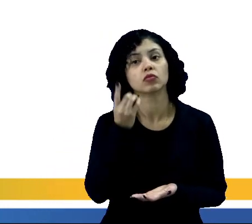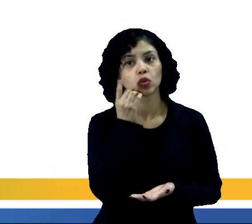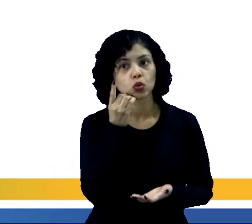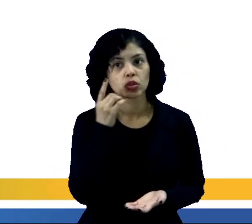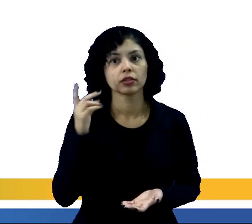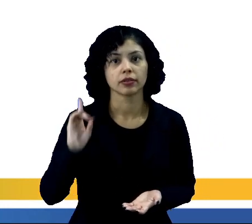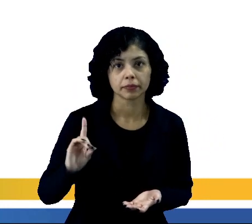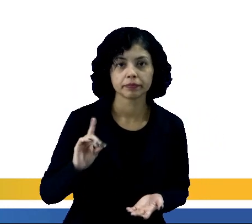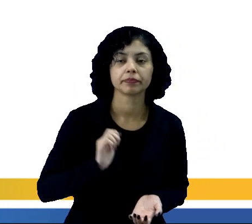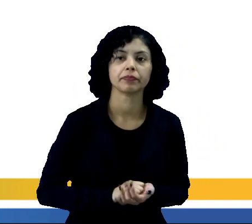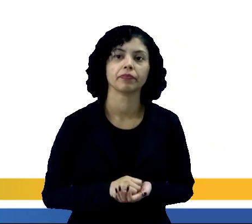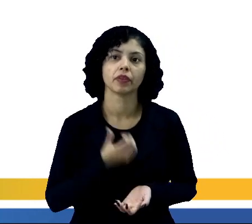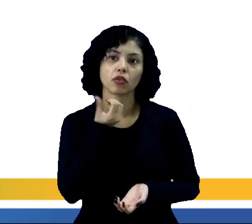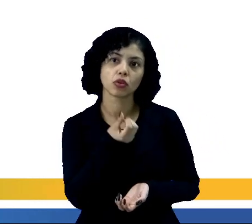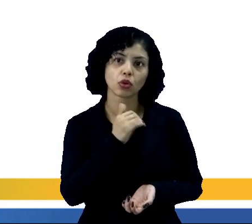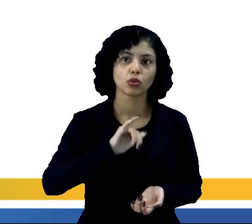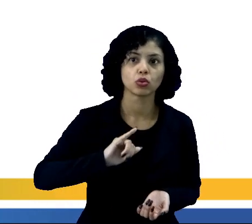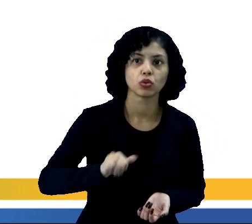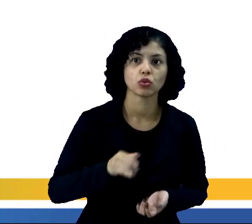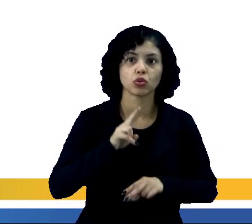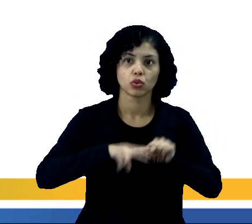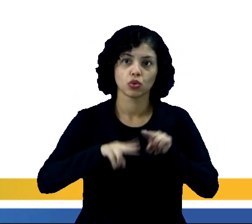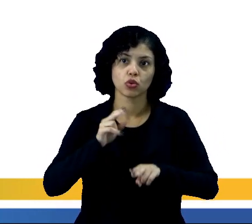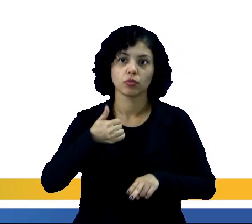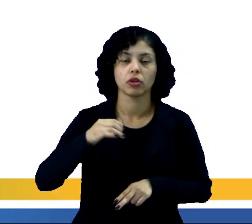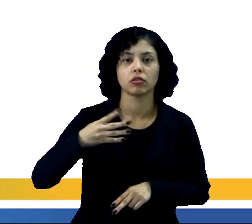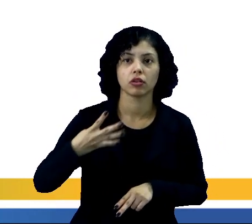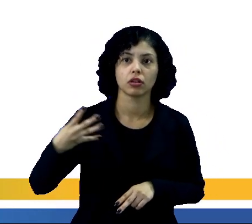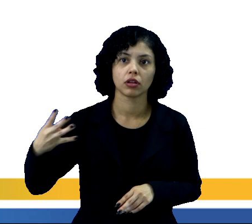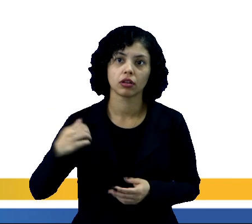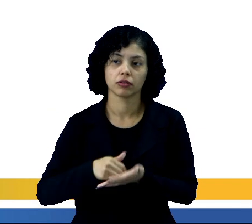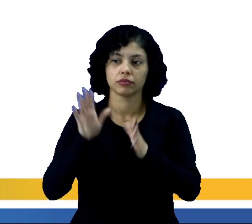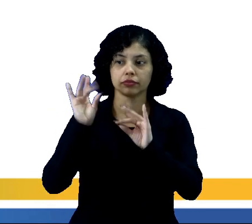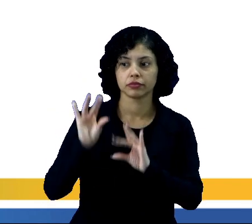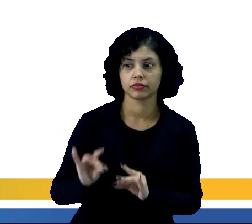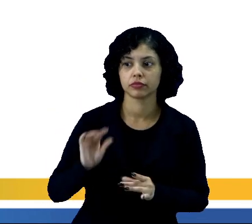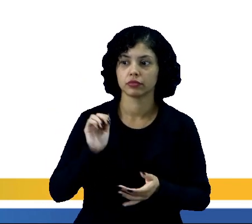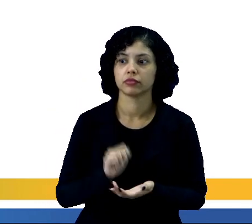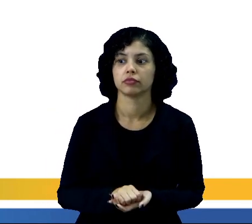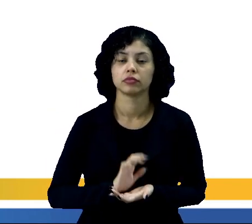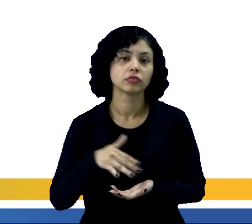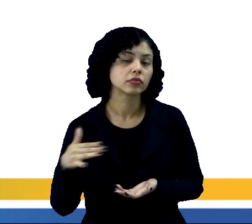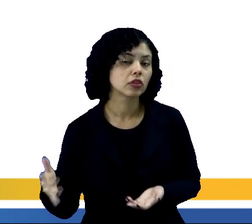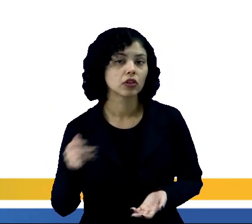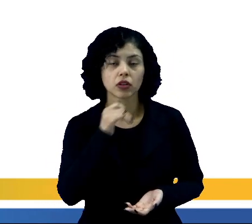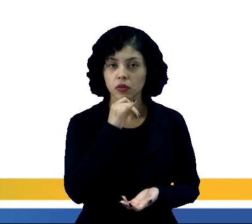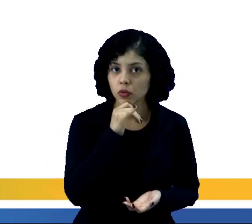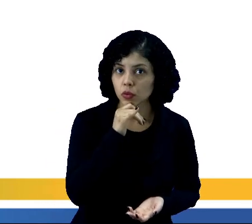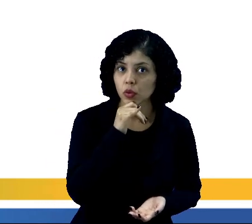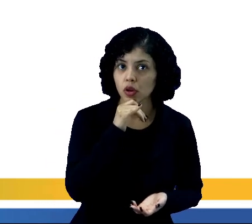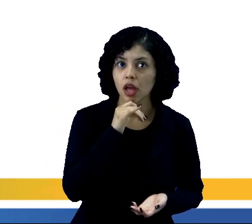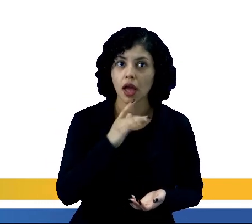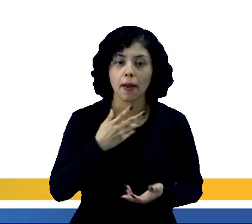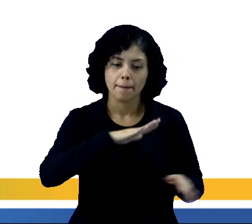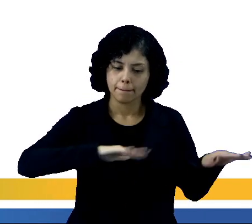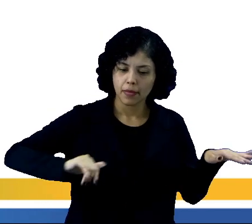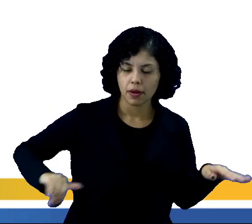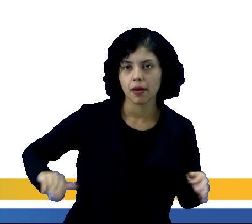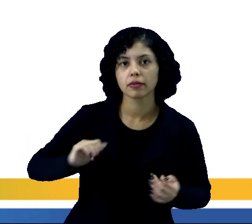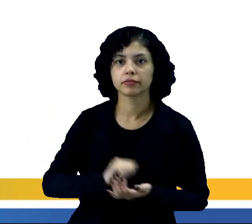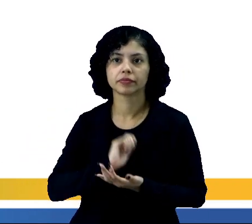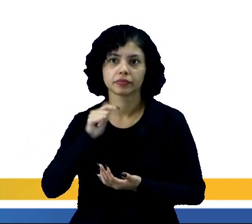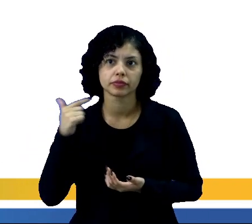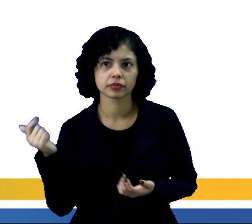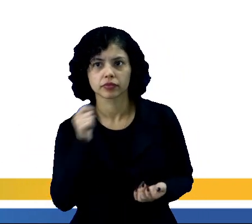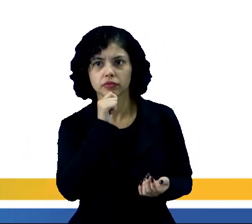dia D, né, lá em 6 de junho de 1944, que vale a pena ser destacado, né, quando, né, lá na praia de Omaha, né, no Canal da